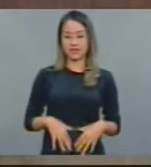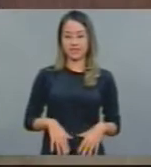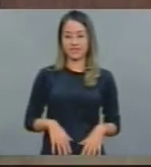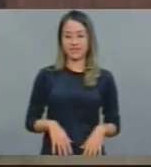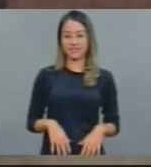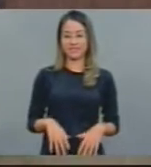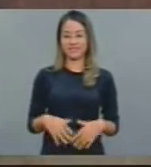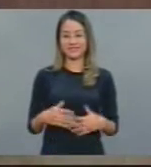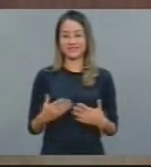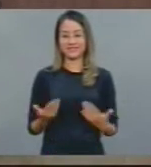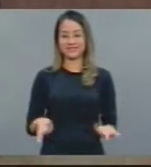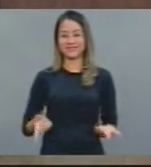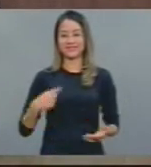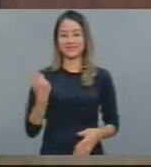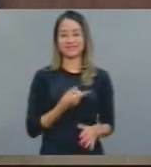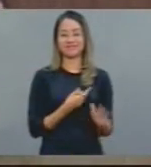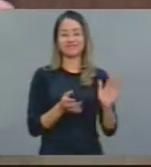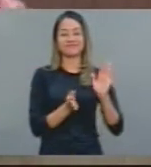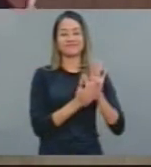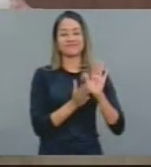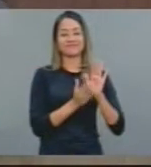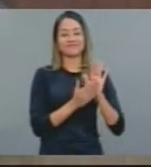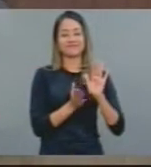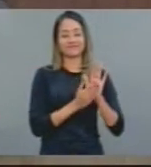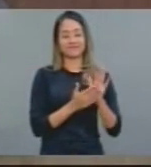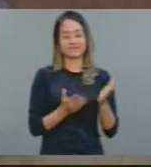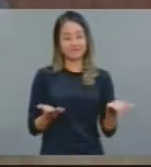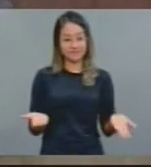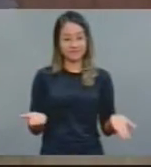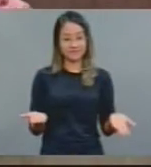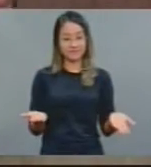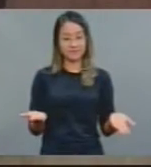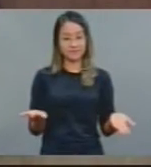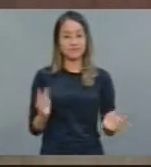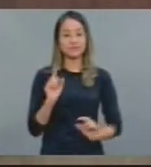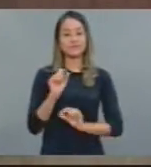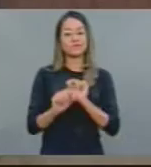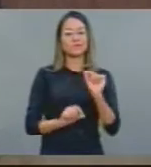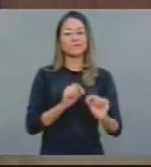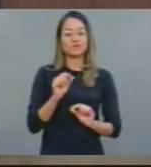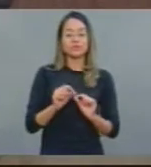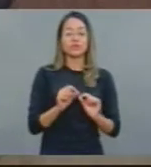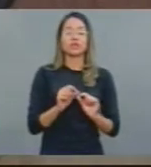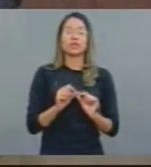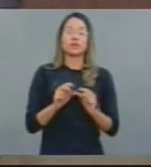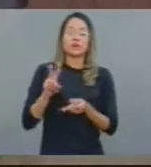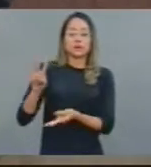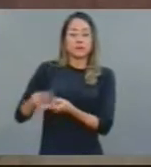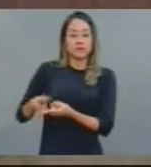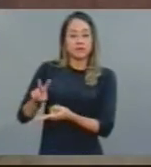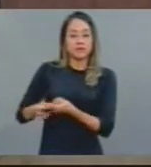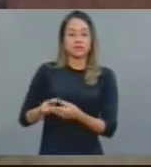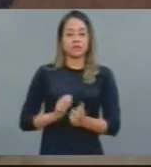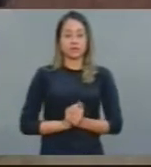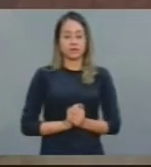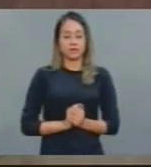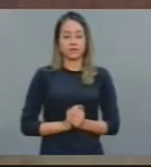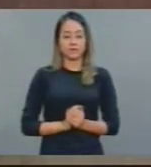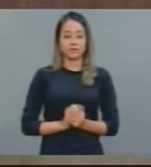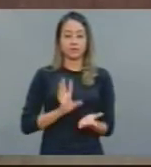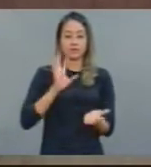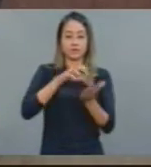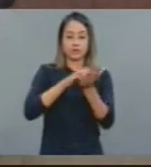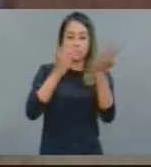ainda propondo que no caso de pensionistas, de